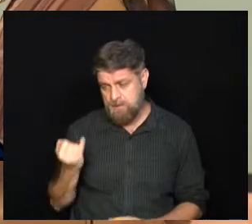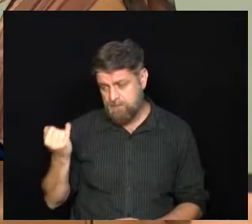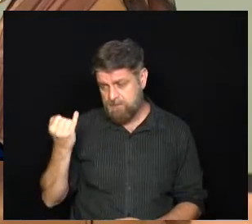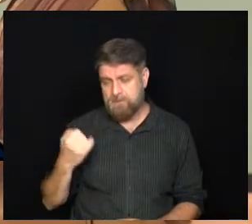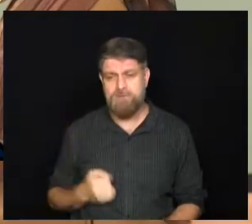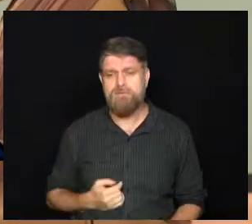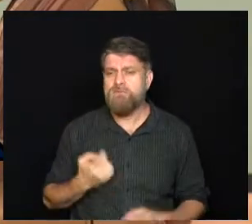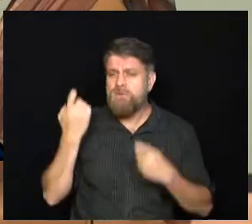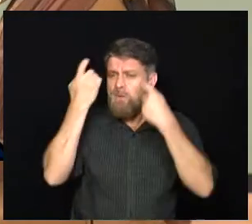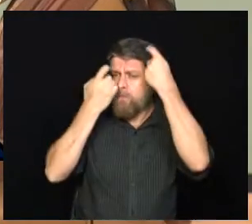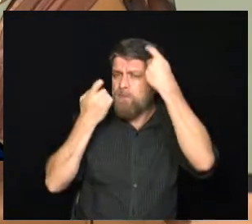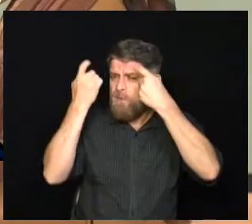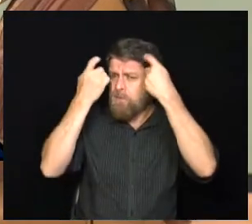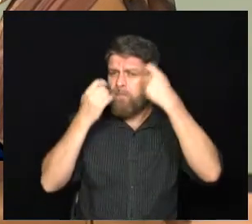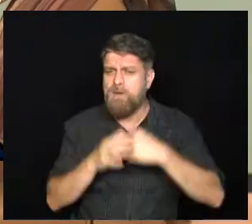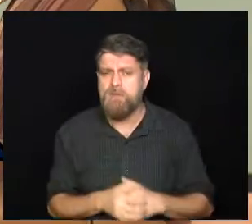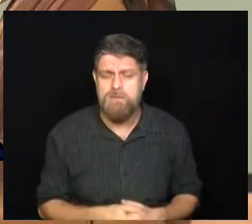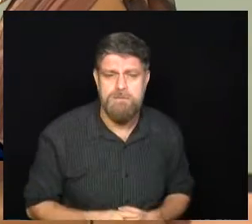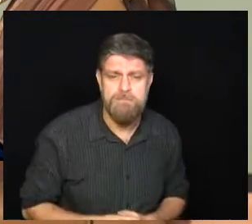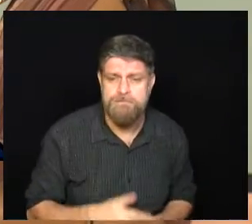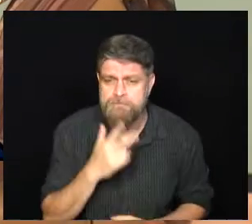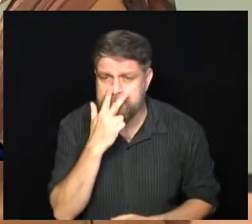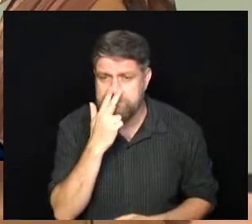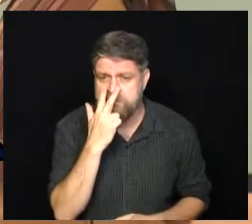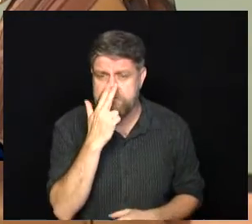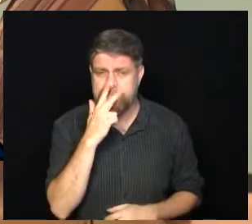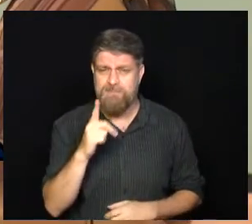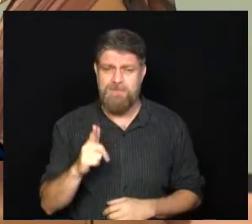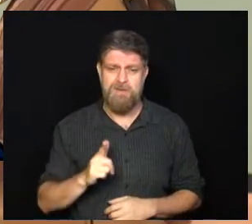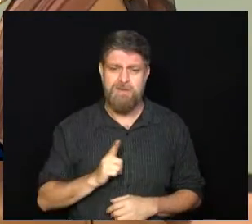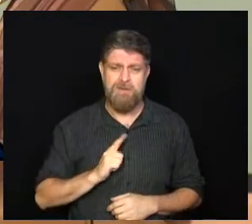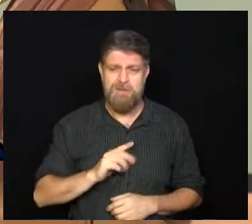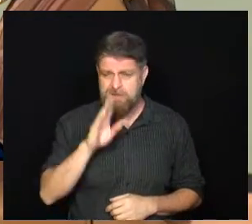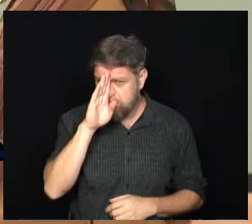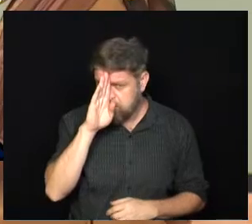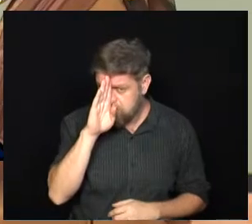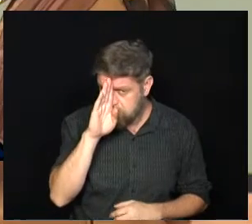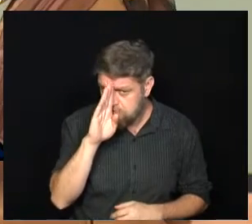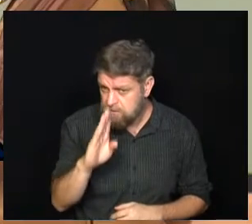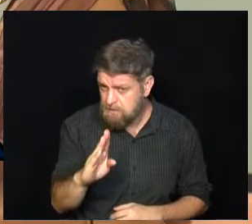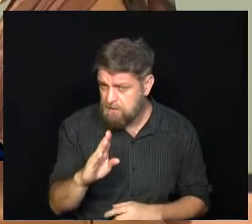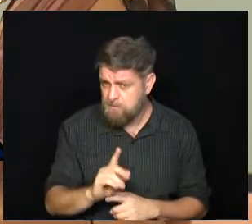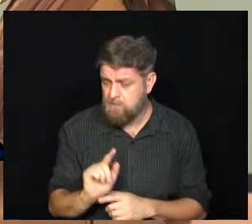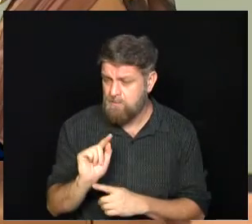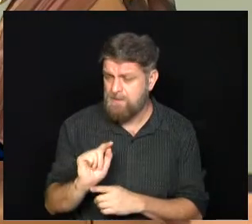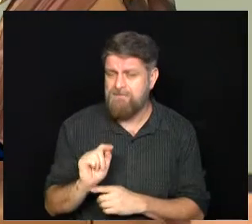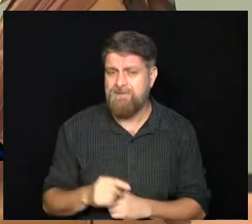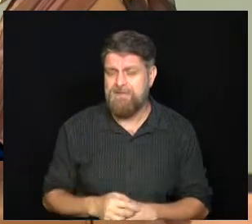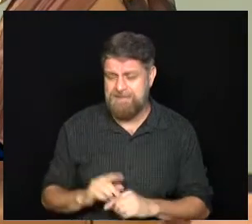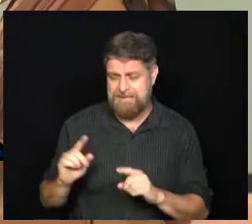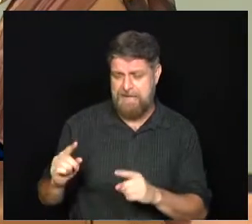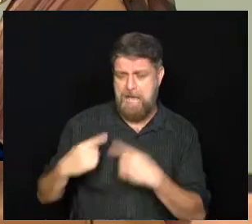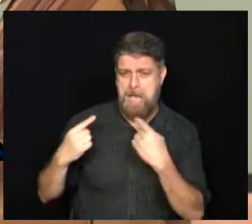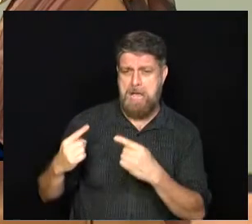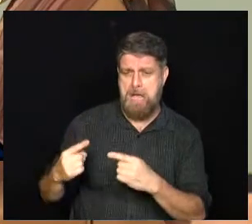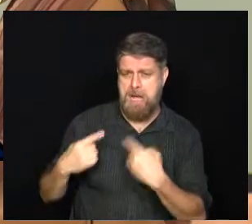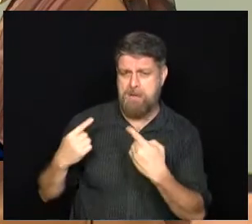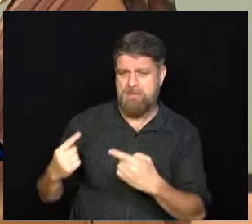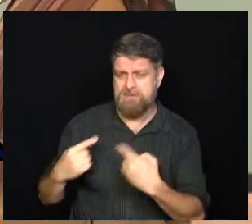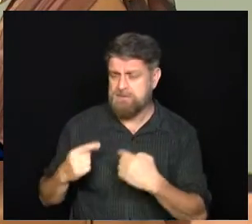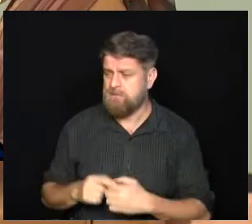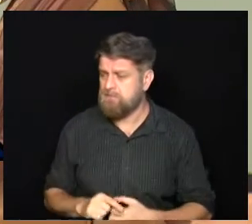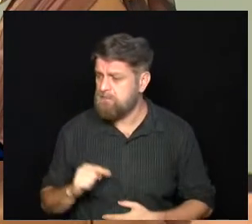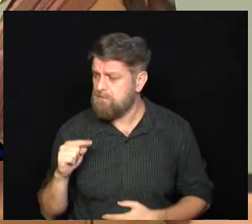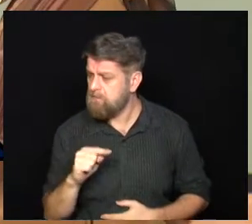preocupado, porque me parece que tem uma relação muito direta com as reclamações que a gente escuta quando não